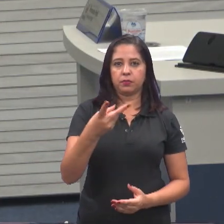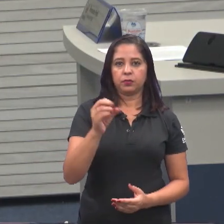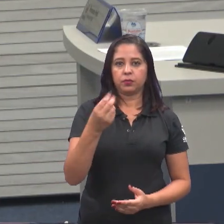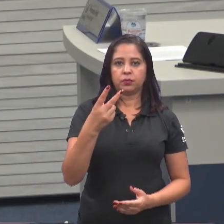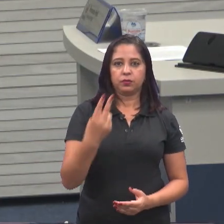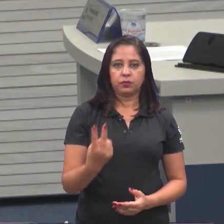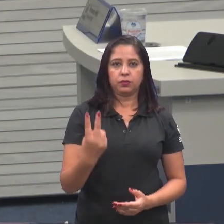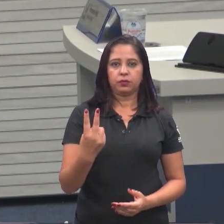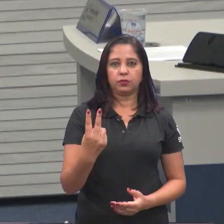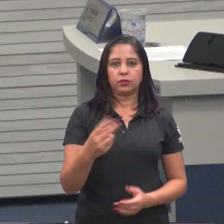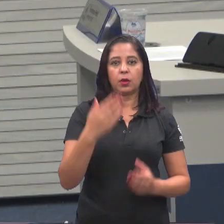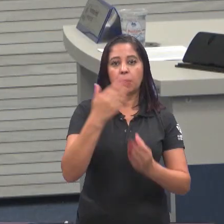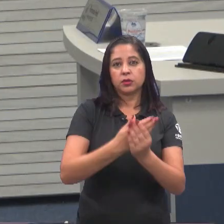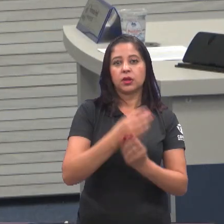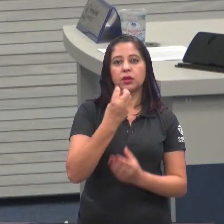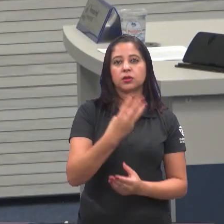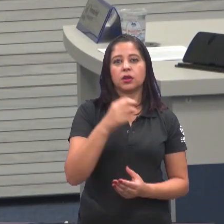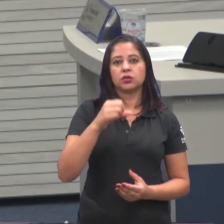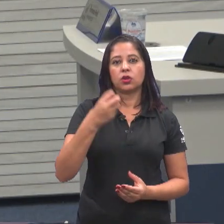3786/2022, processo número